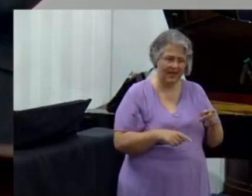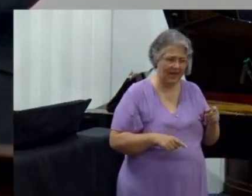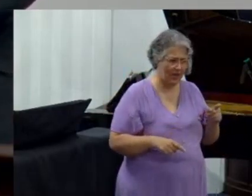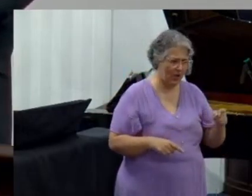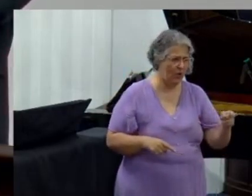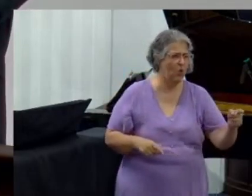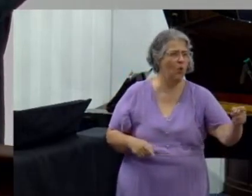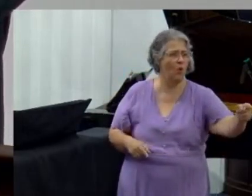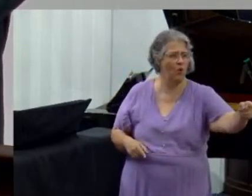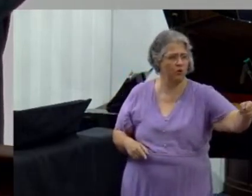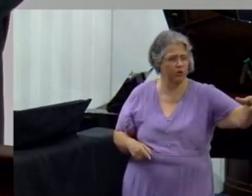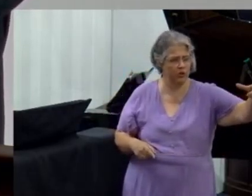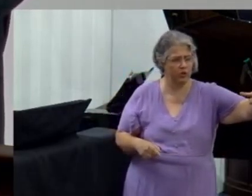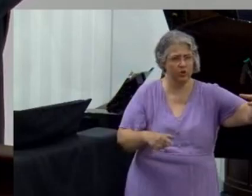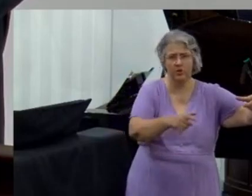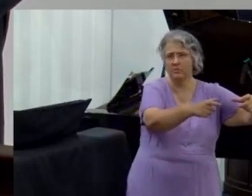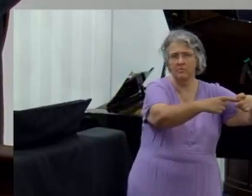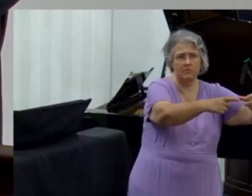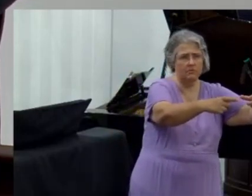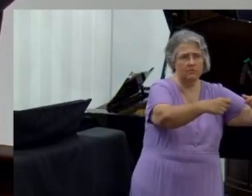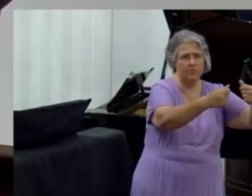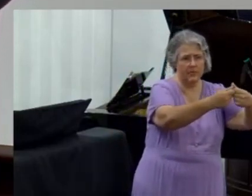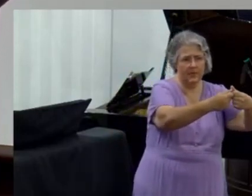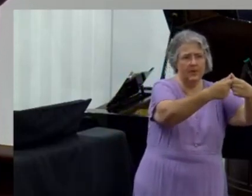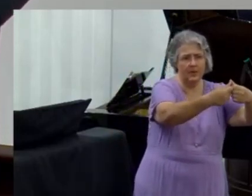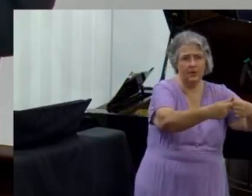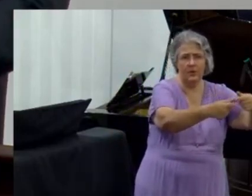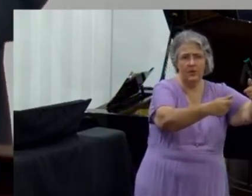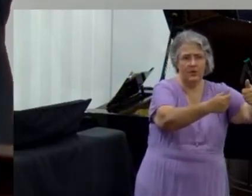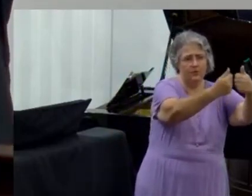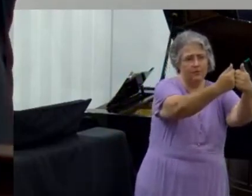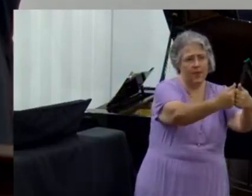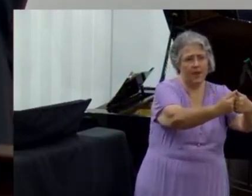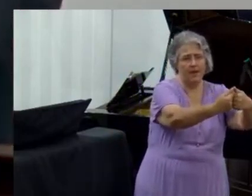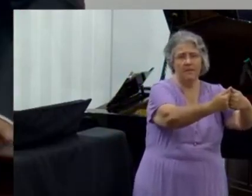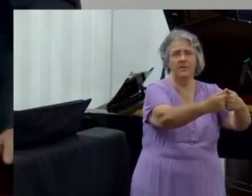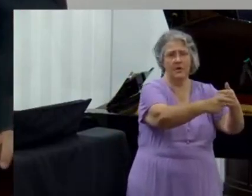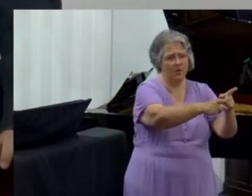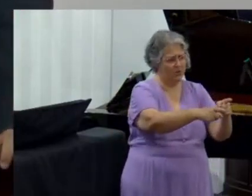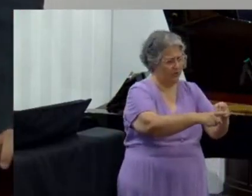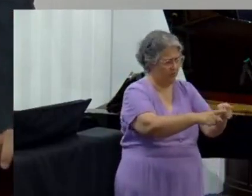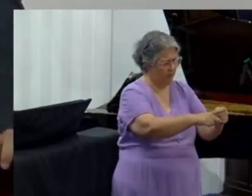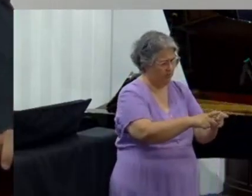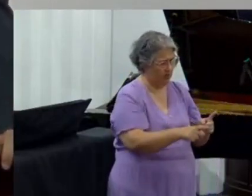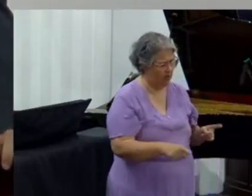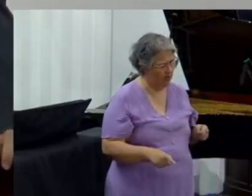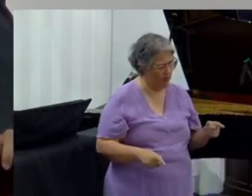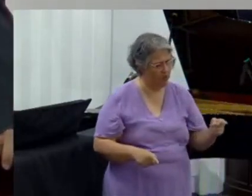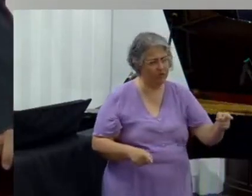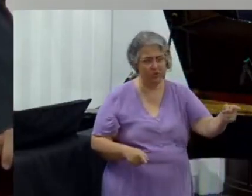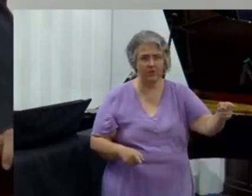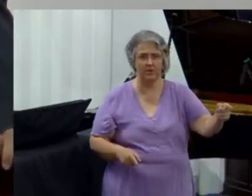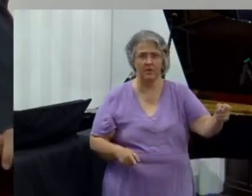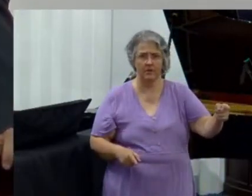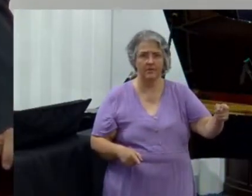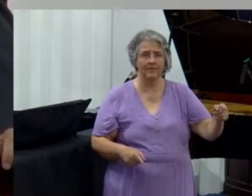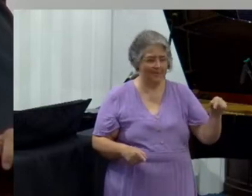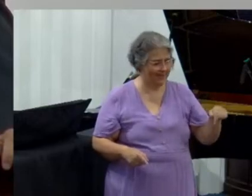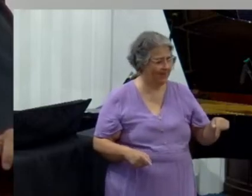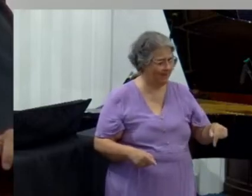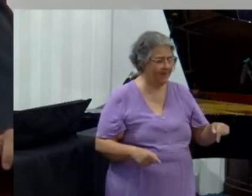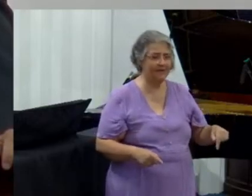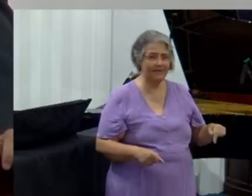ainda do lugar onde se reconhecia que Deus habitava, o Santo dos Santos, orassem a Deus. Eles não podiam nem estar